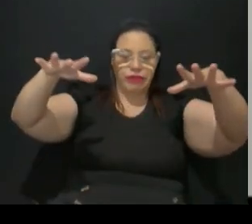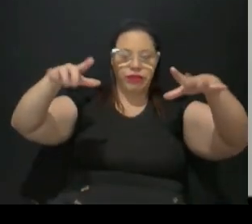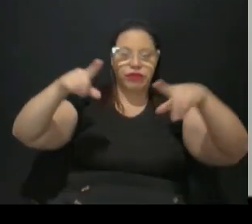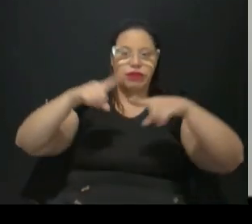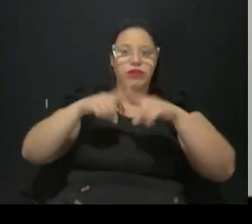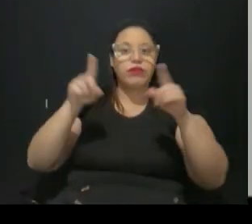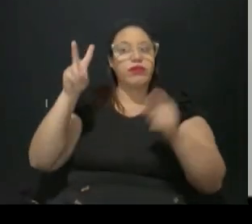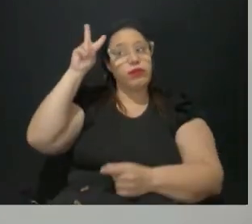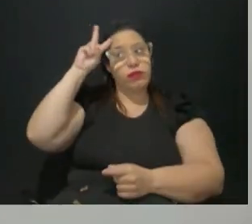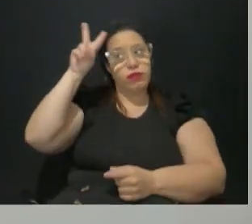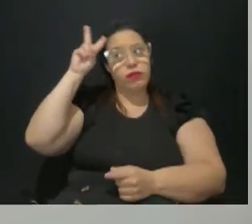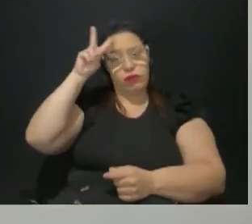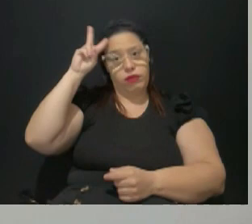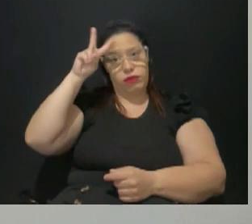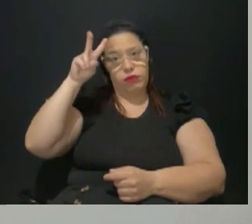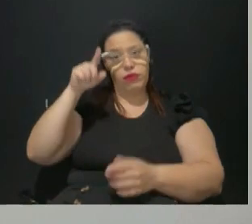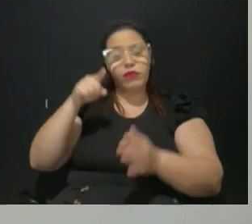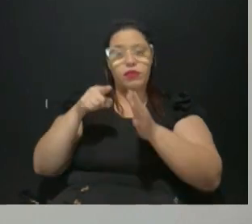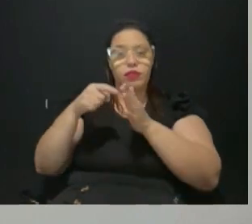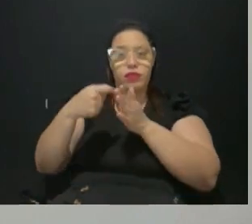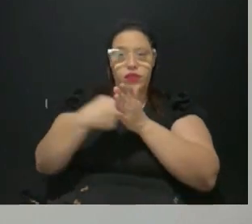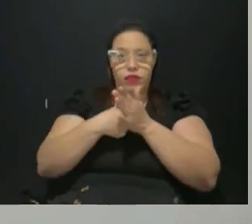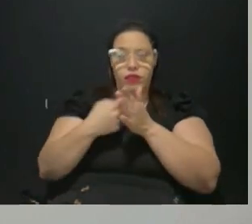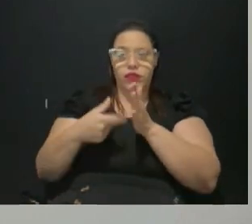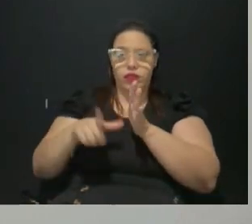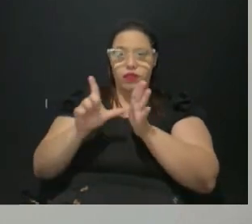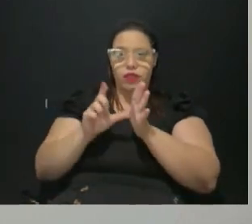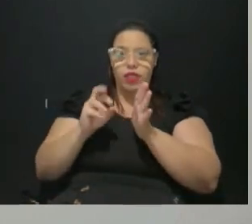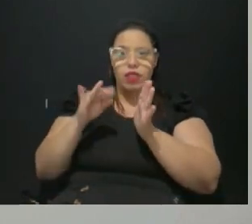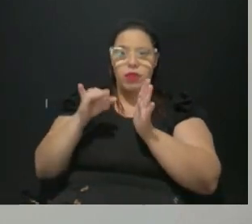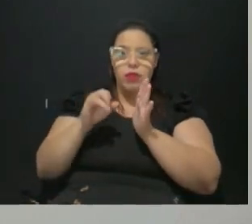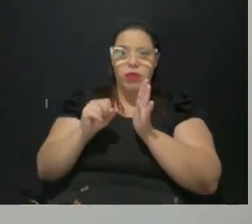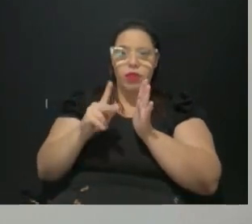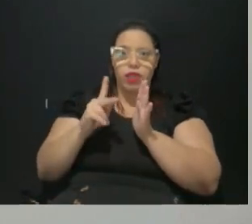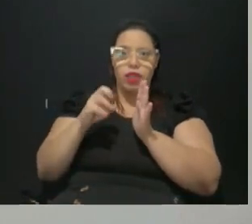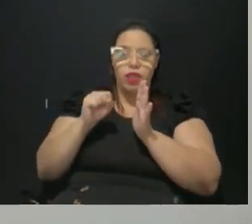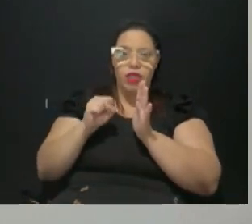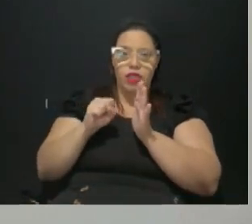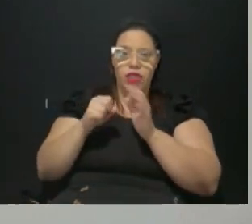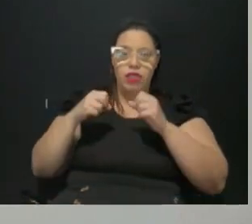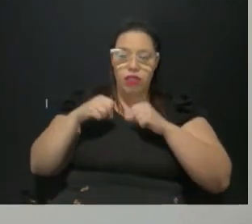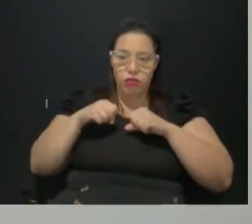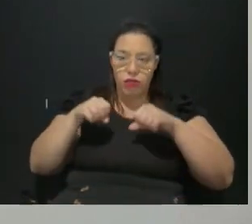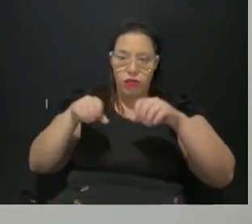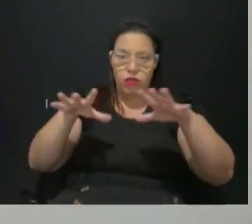mas lembrando, né, na pergunta anterior, a mpox, a principal forma de